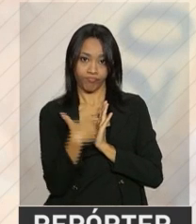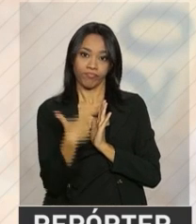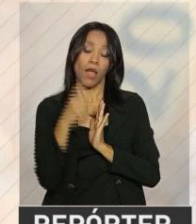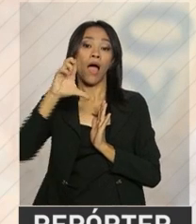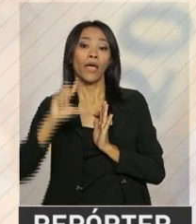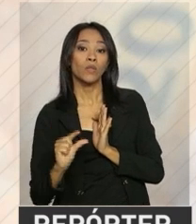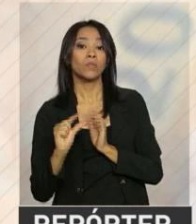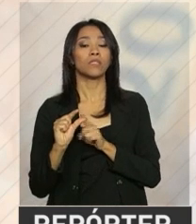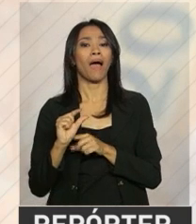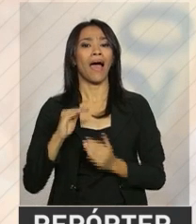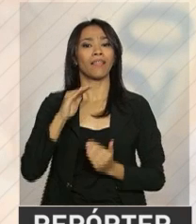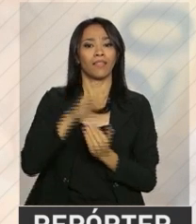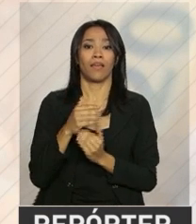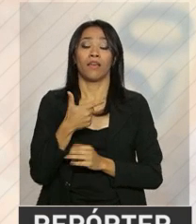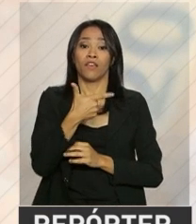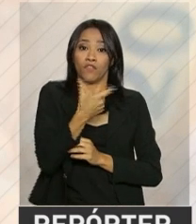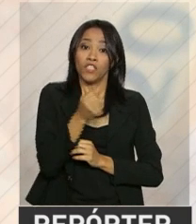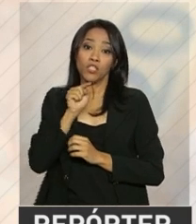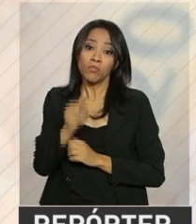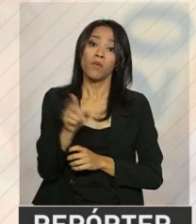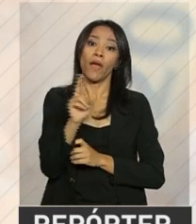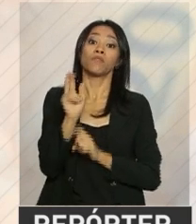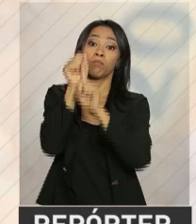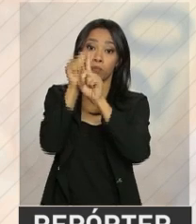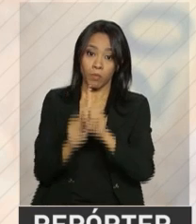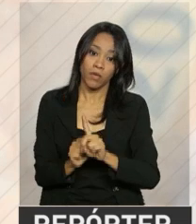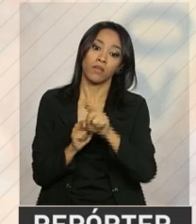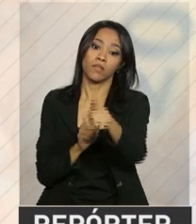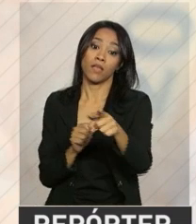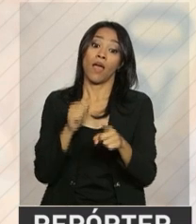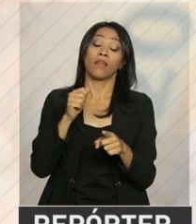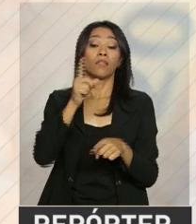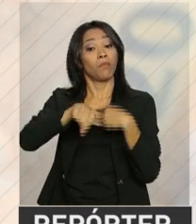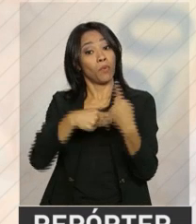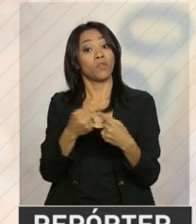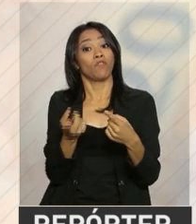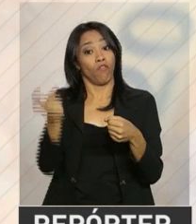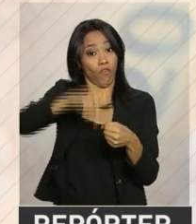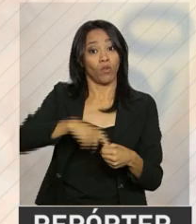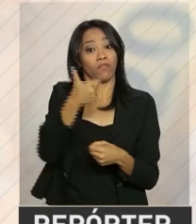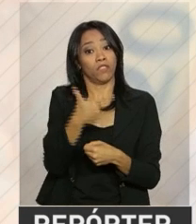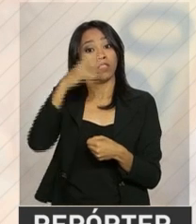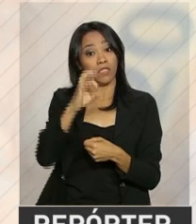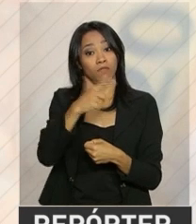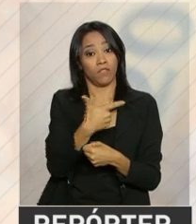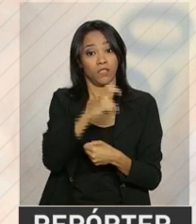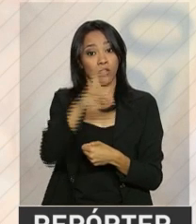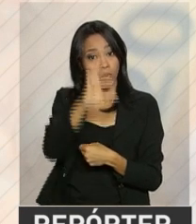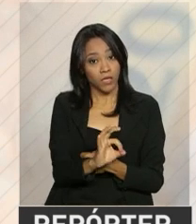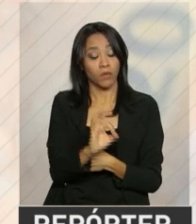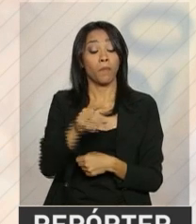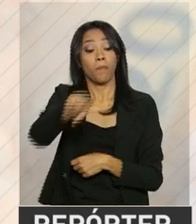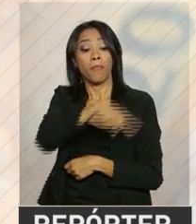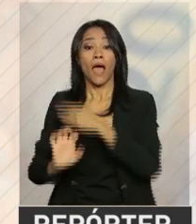alíquota é limitada até R 20.000 por mês acima desse Total a taxa volta a ser de 25% as empresas de